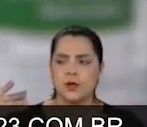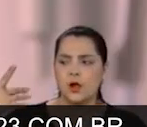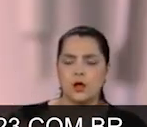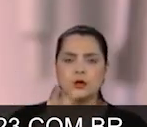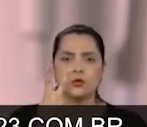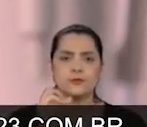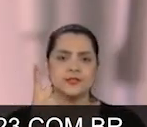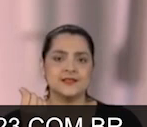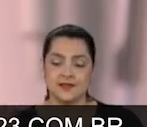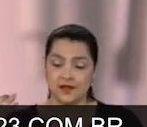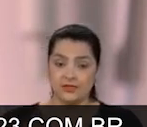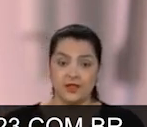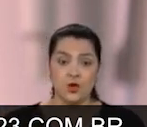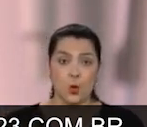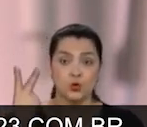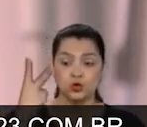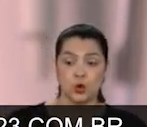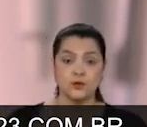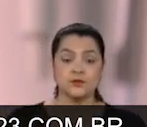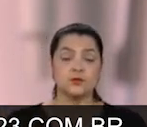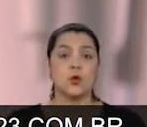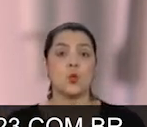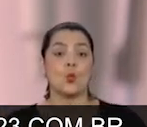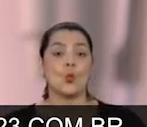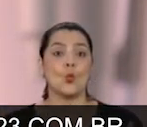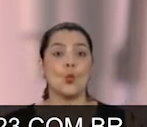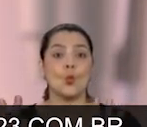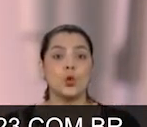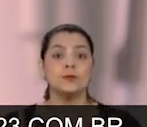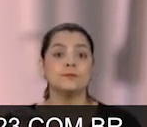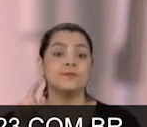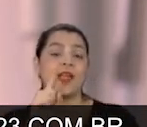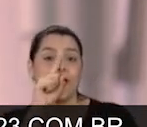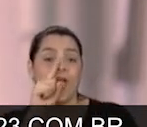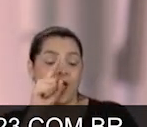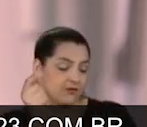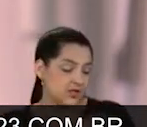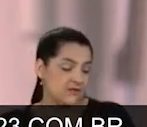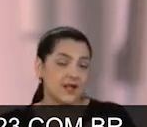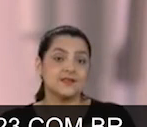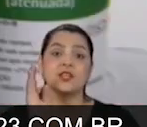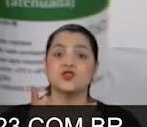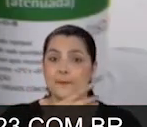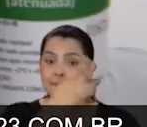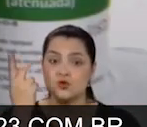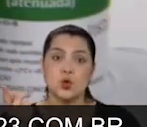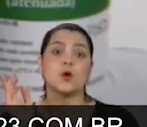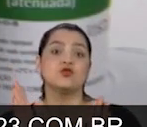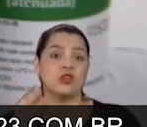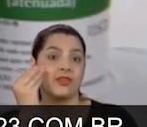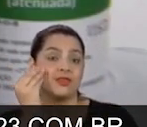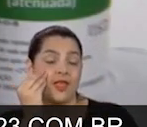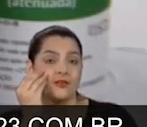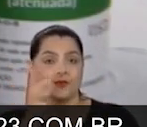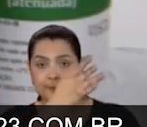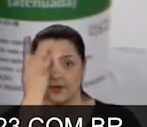2016. Nos últimos 2 anos, não foi registrado nenhum caso grave de dengue entre os vacinados. A pesquisa tem mais